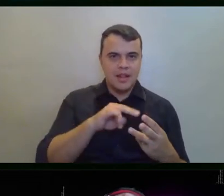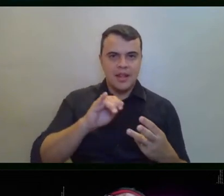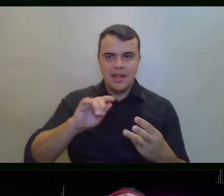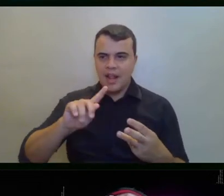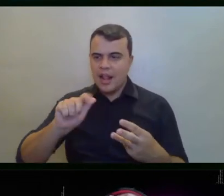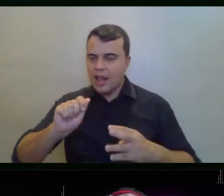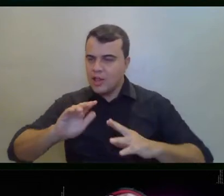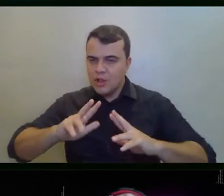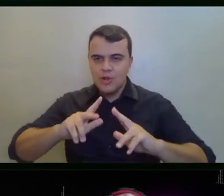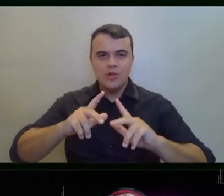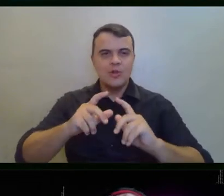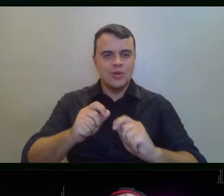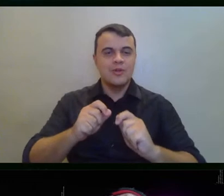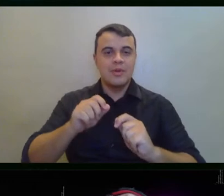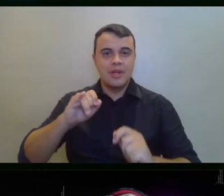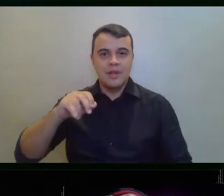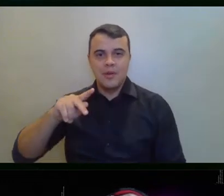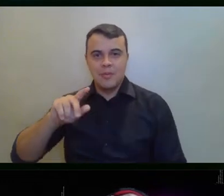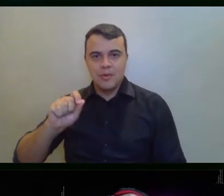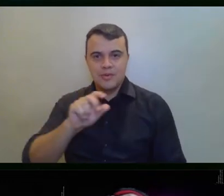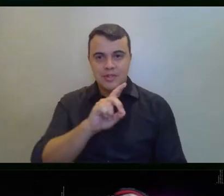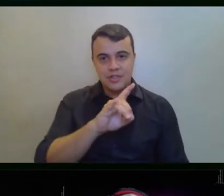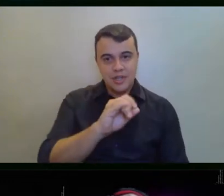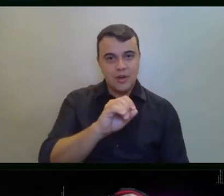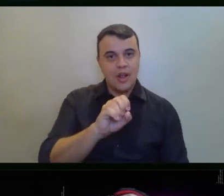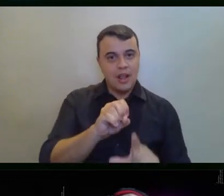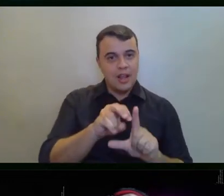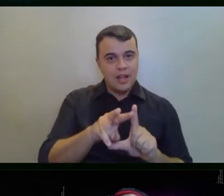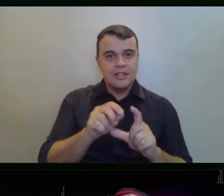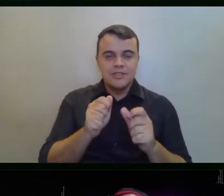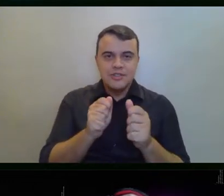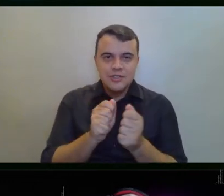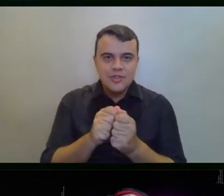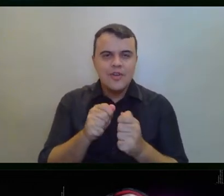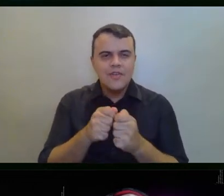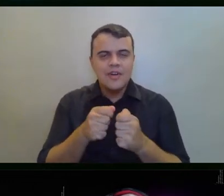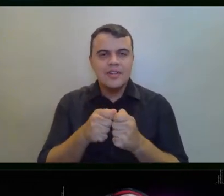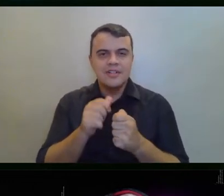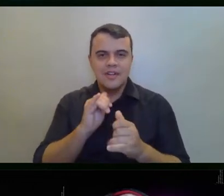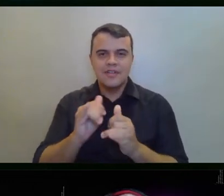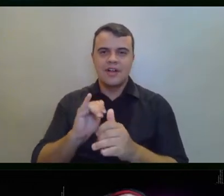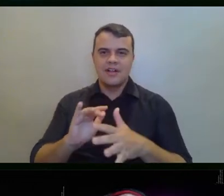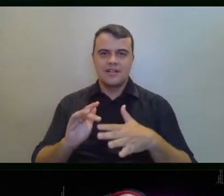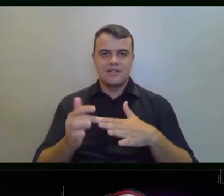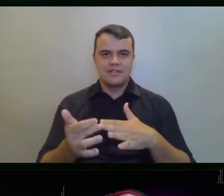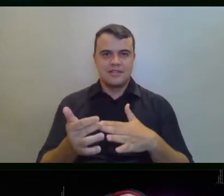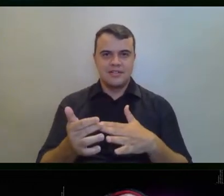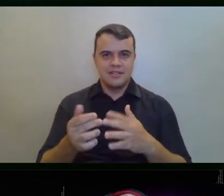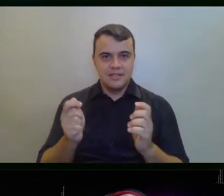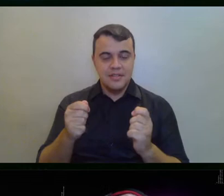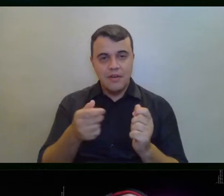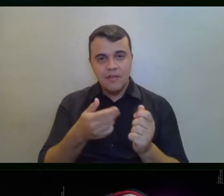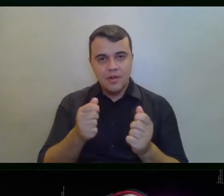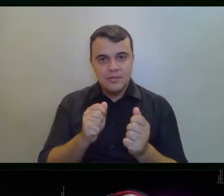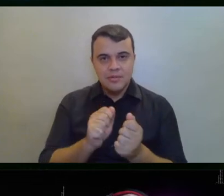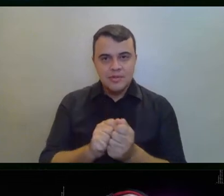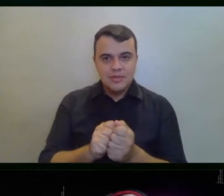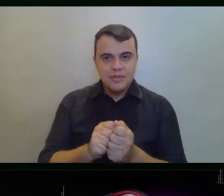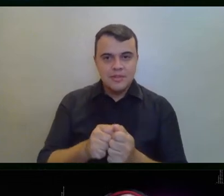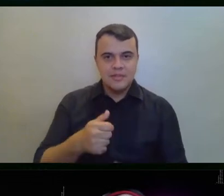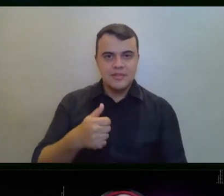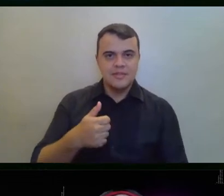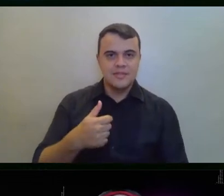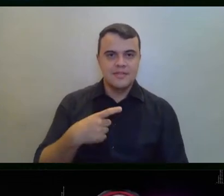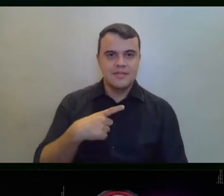lá todo mundo aí a impulso a diaô lá no Linkedin para a gente poder fazer um barulho aí nas redes sociais então pausa para foto aí ó